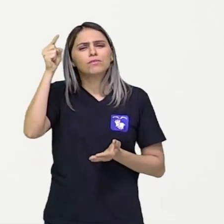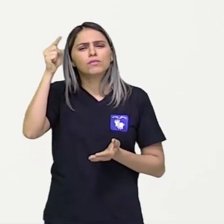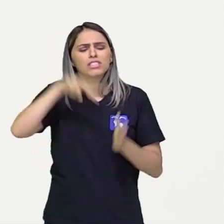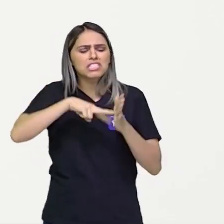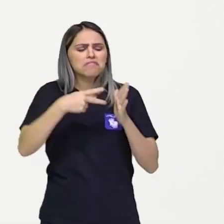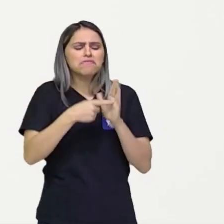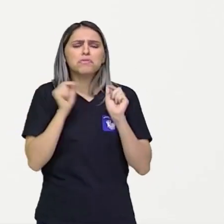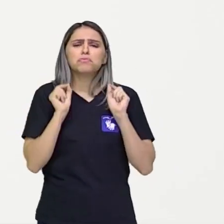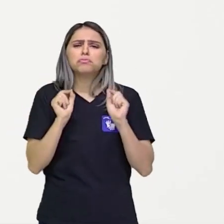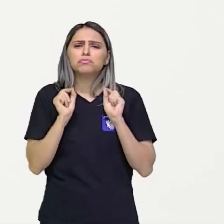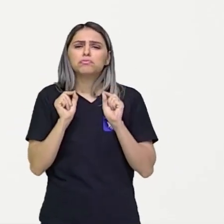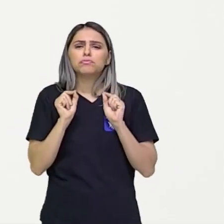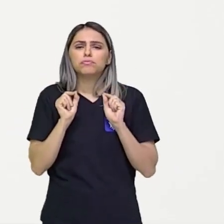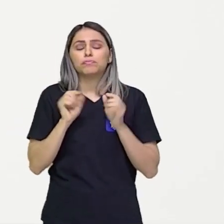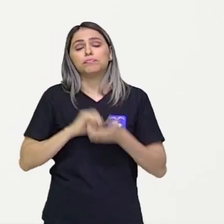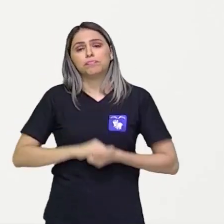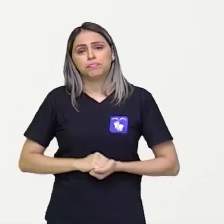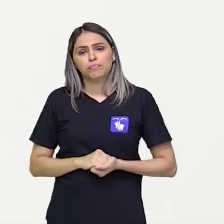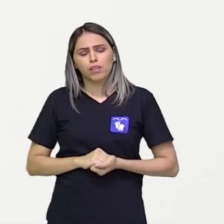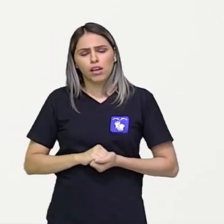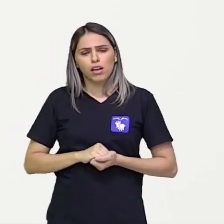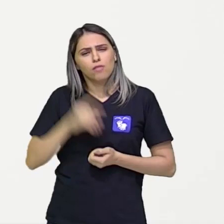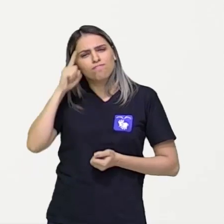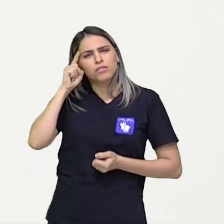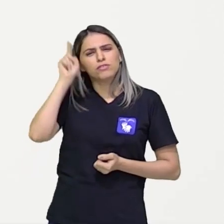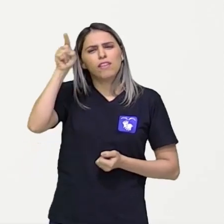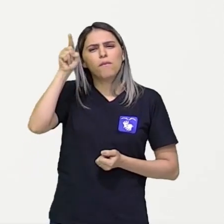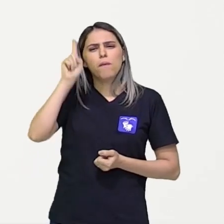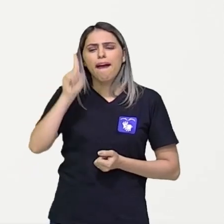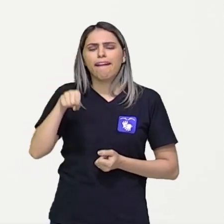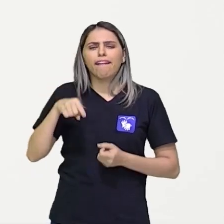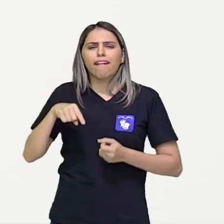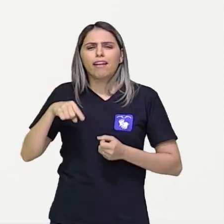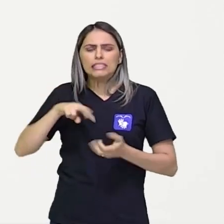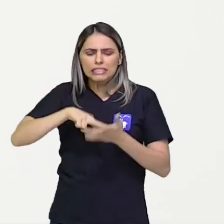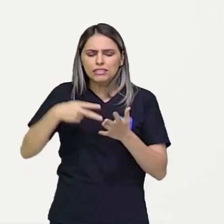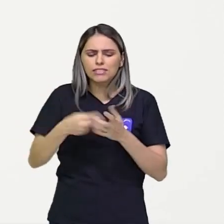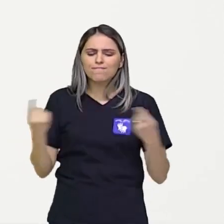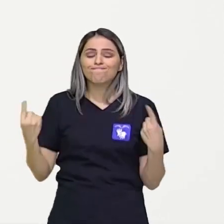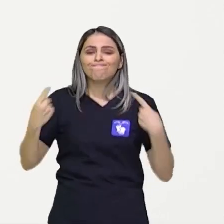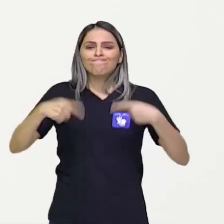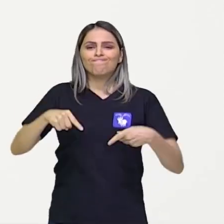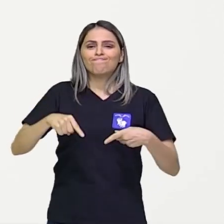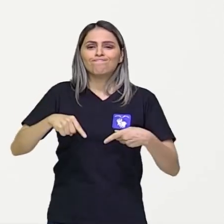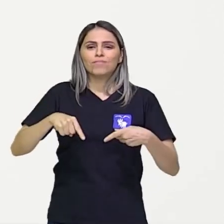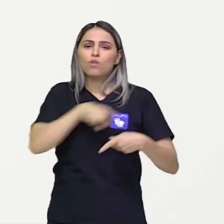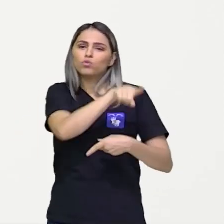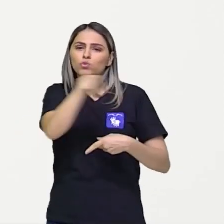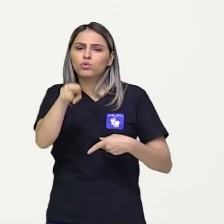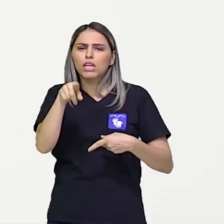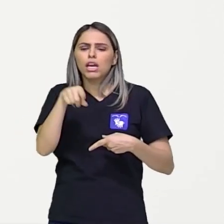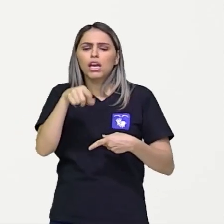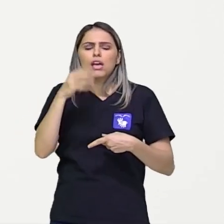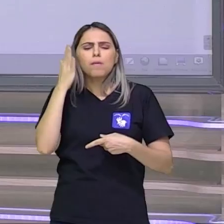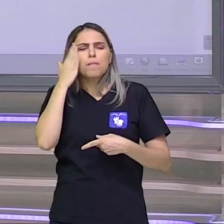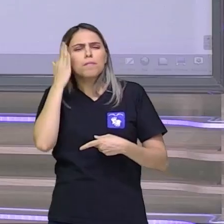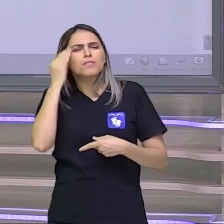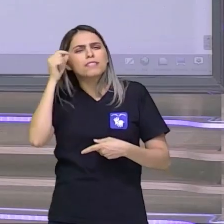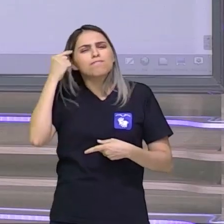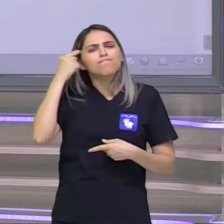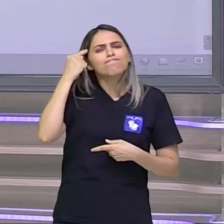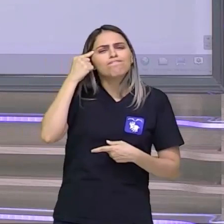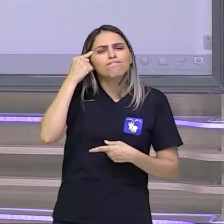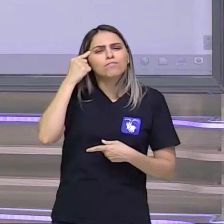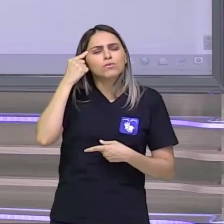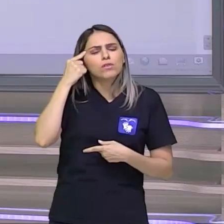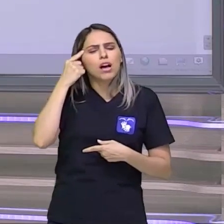adivinha, professora? O adivinha é um grande desafio que faz com que vocês possam pensar